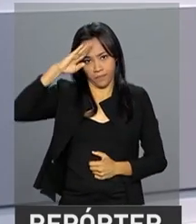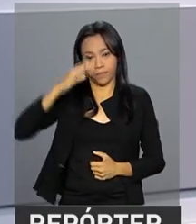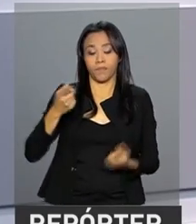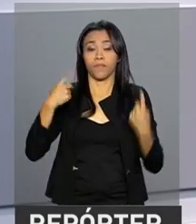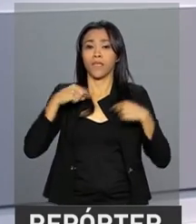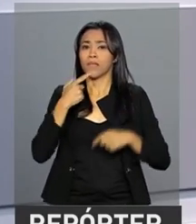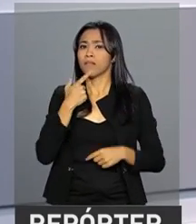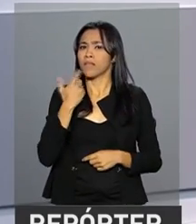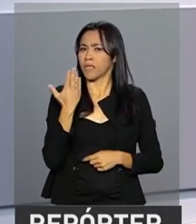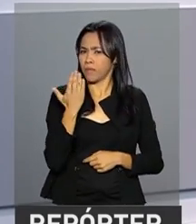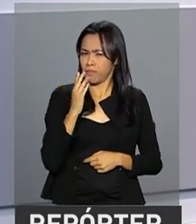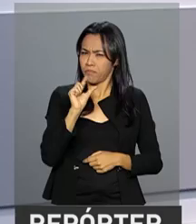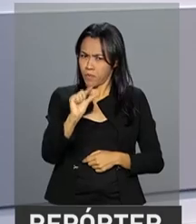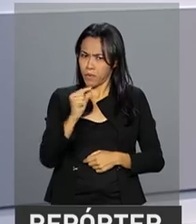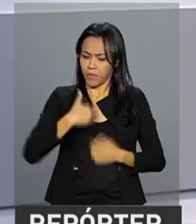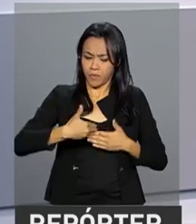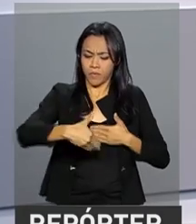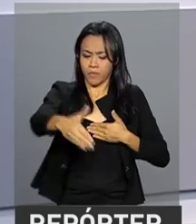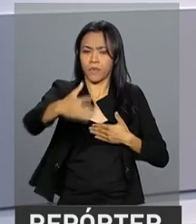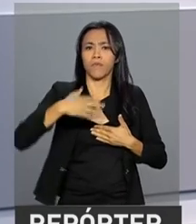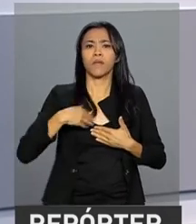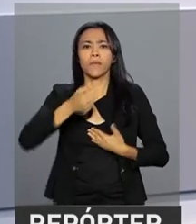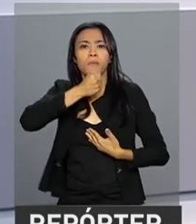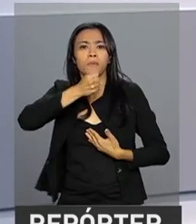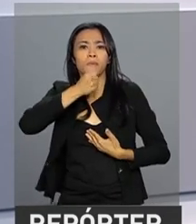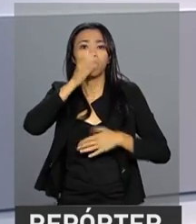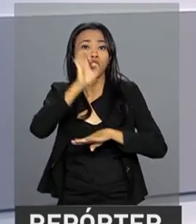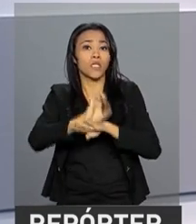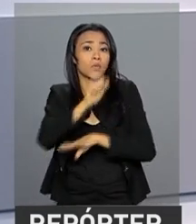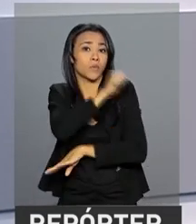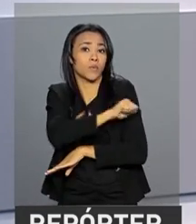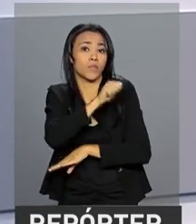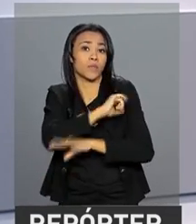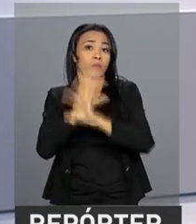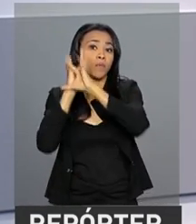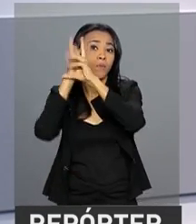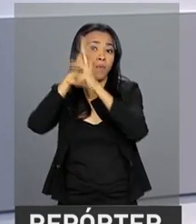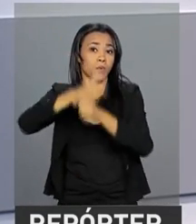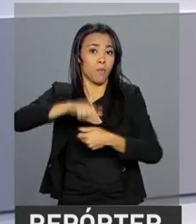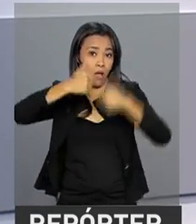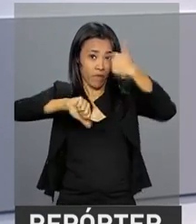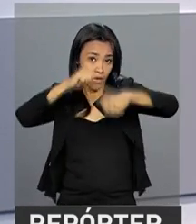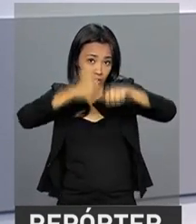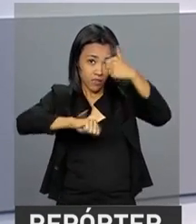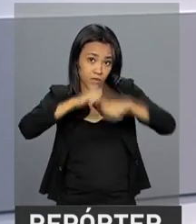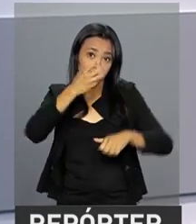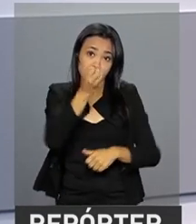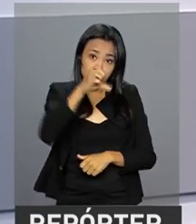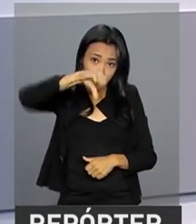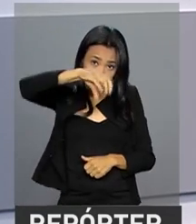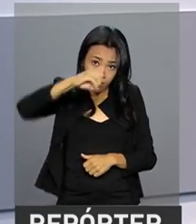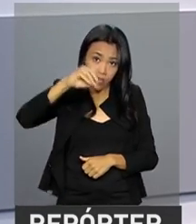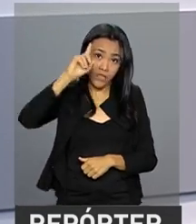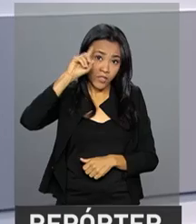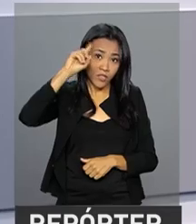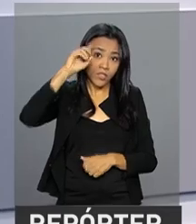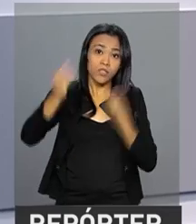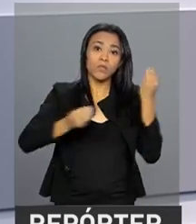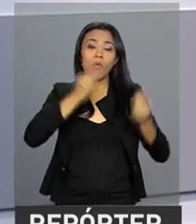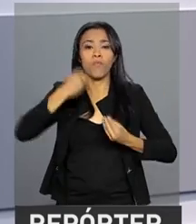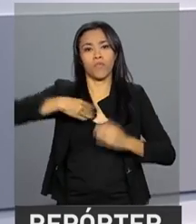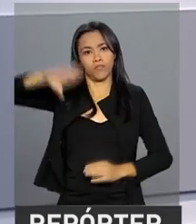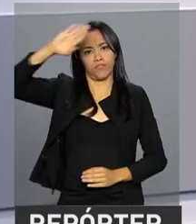realizada no rio de janeiro uma coletiva de imprensa para divulgar um balanço dos 60 dias de ações integradas da força de